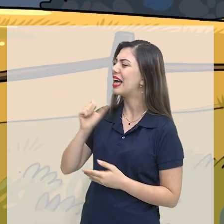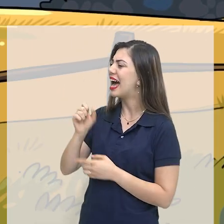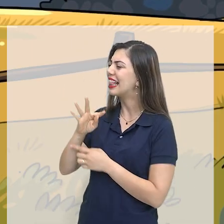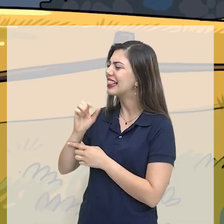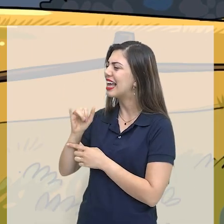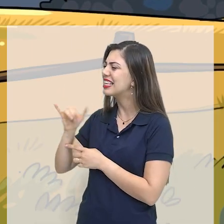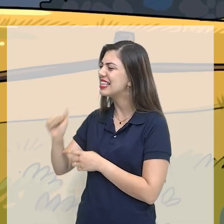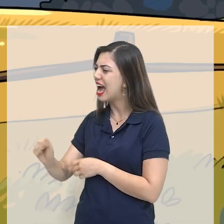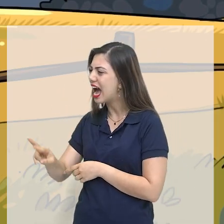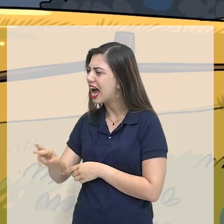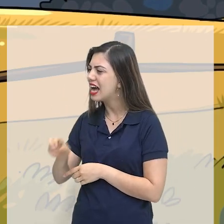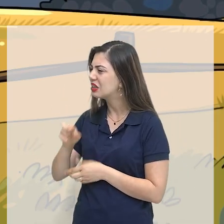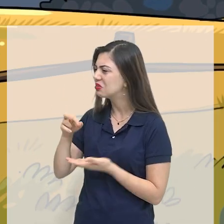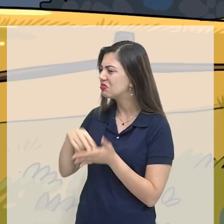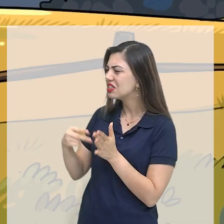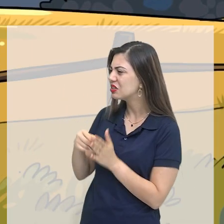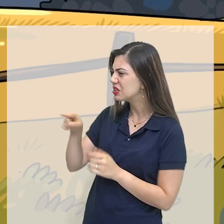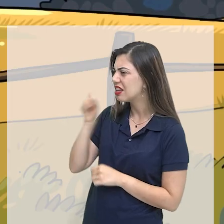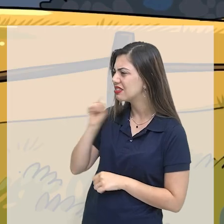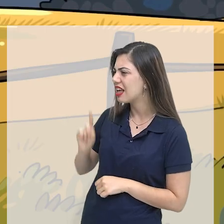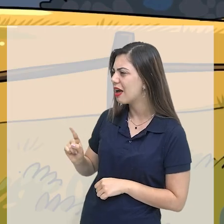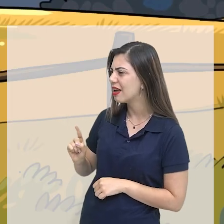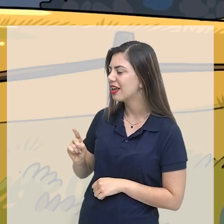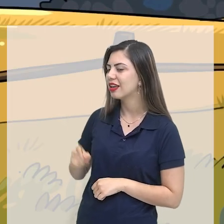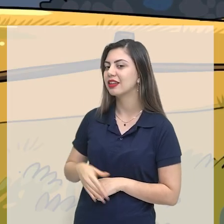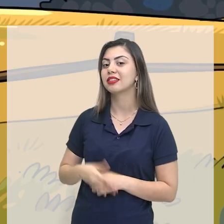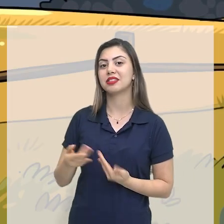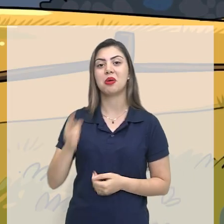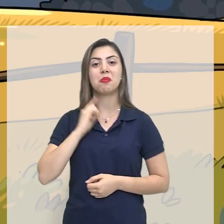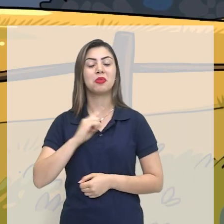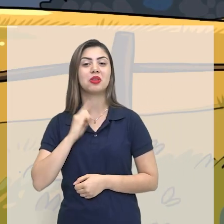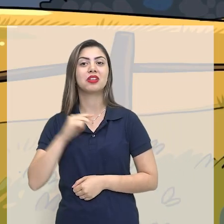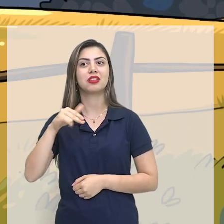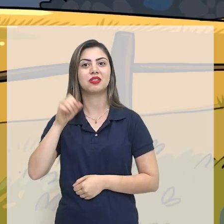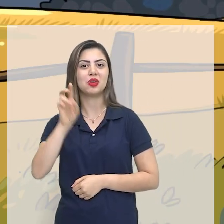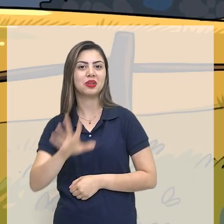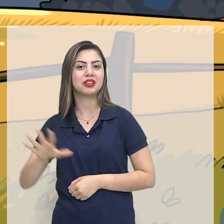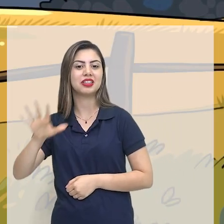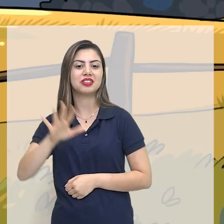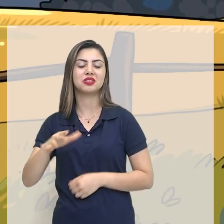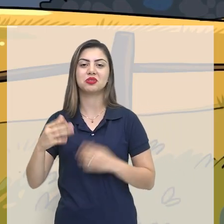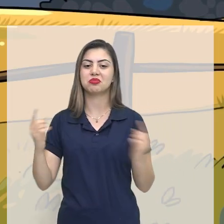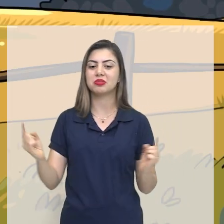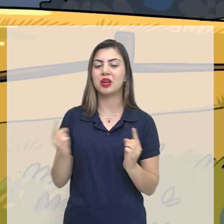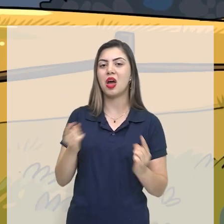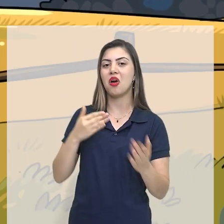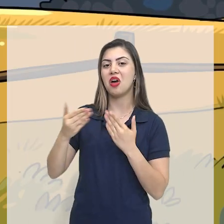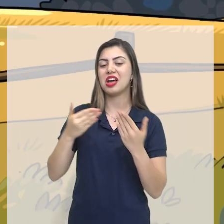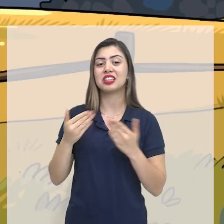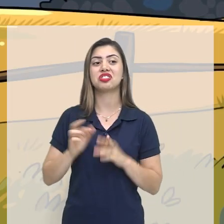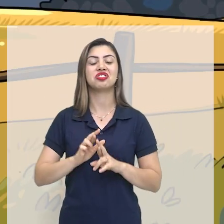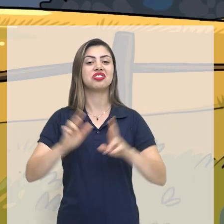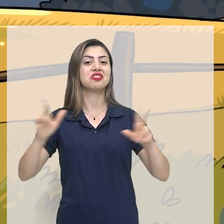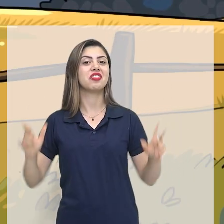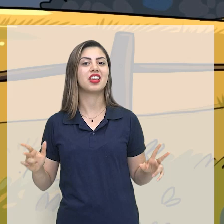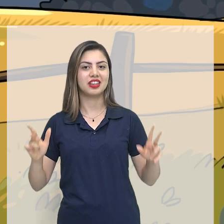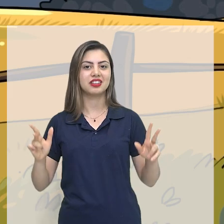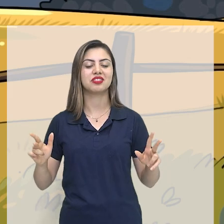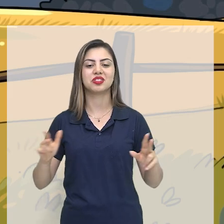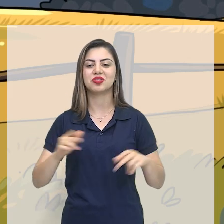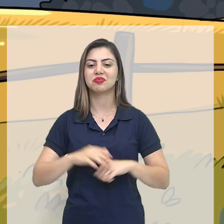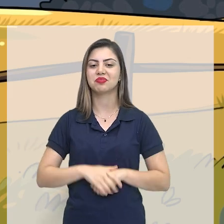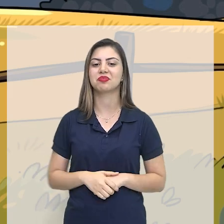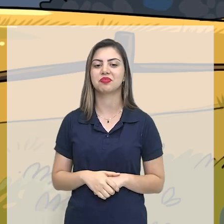ataiar? E assim começa o encontro entre o mineiro e o nordestino, dois mundos distintos prestes a se